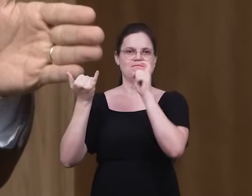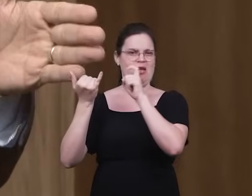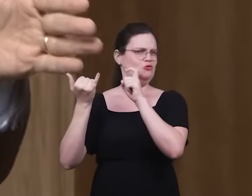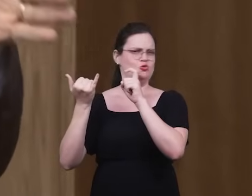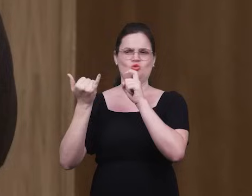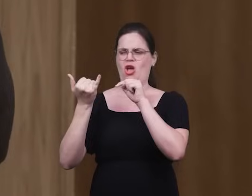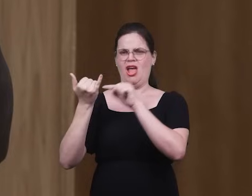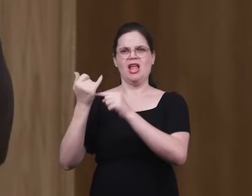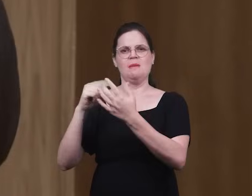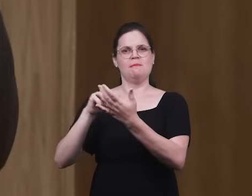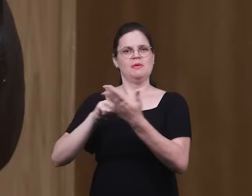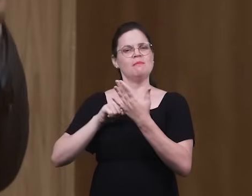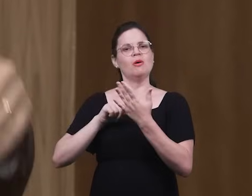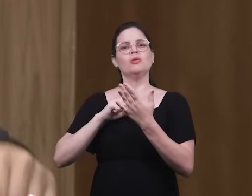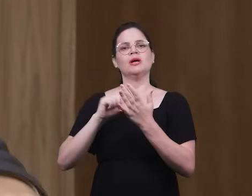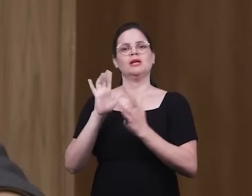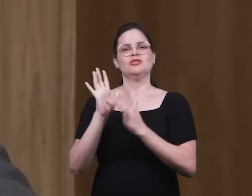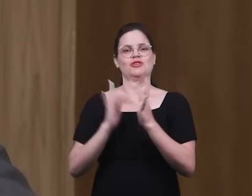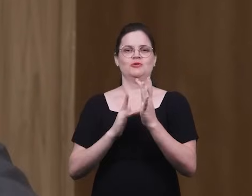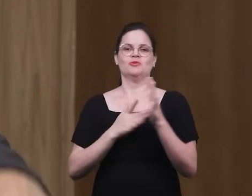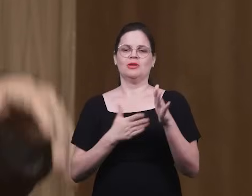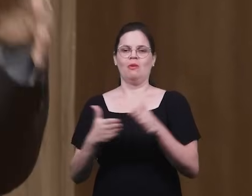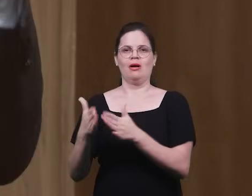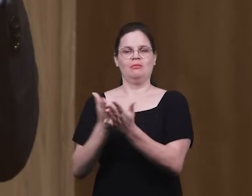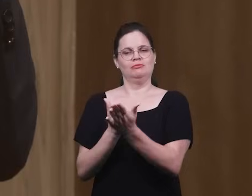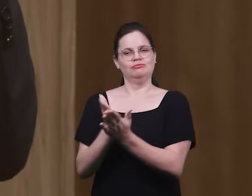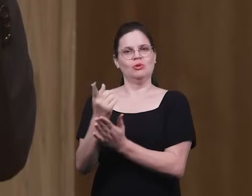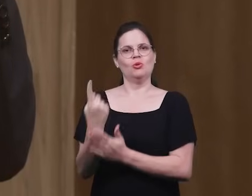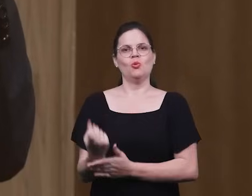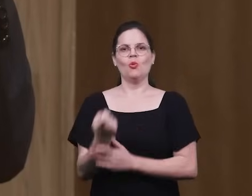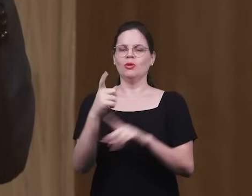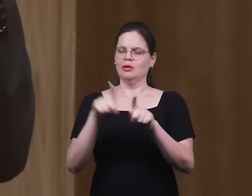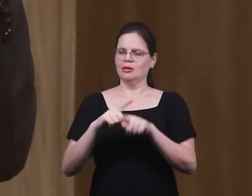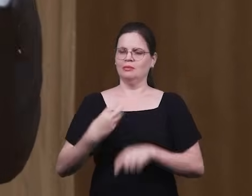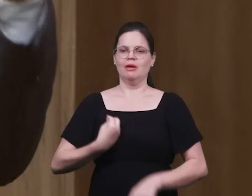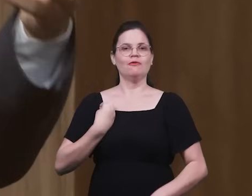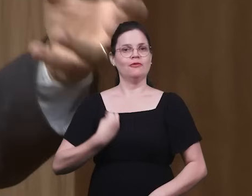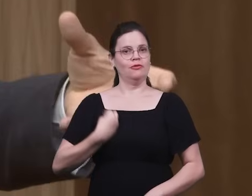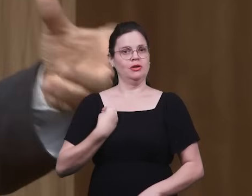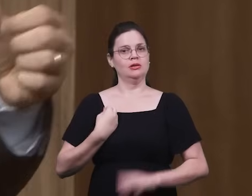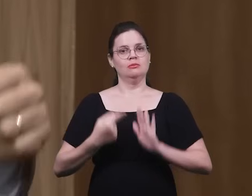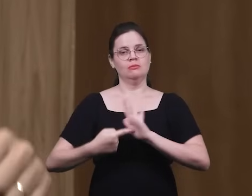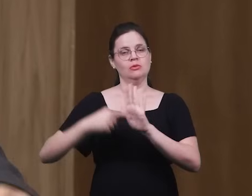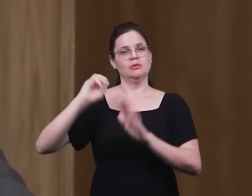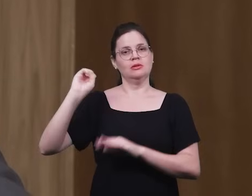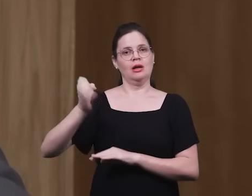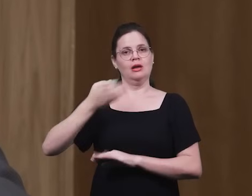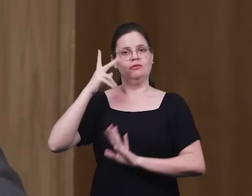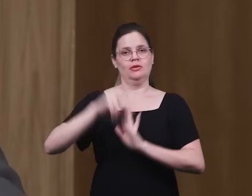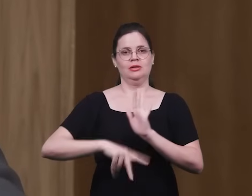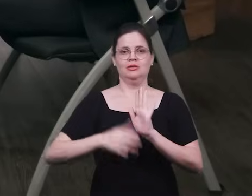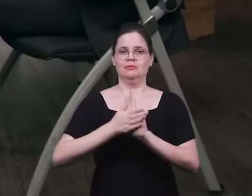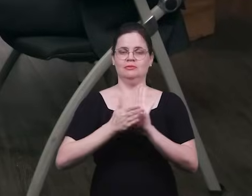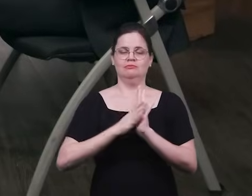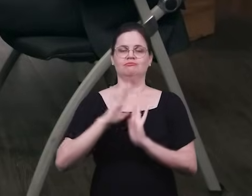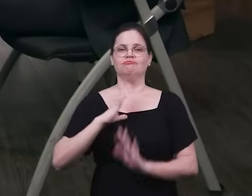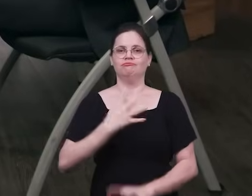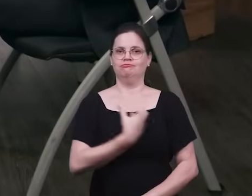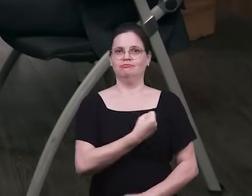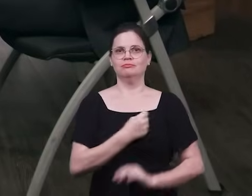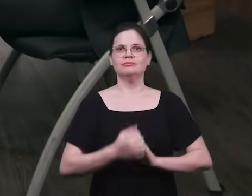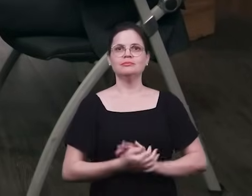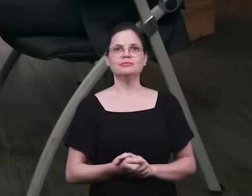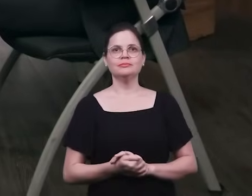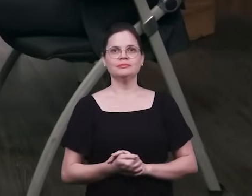a verdade e a vida e leva o homem à eternidade mostrando ao homem a revelação do projeto de Deus e